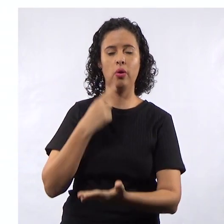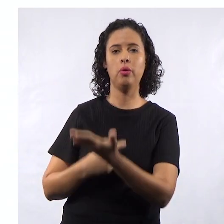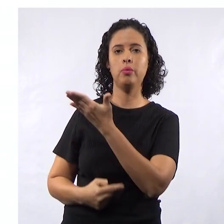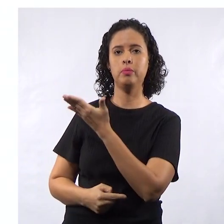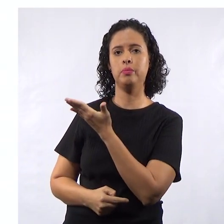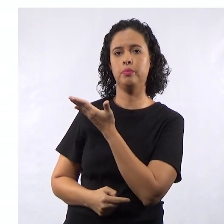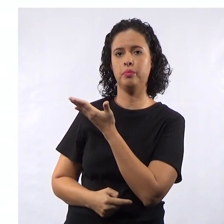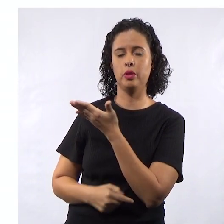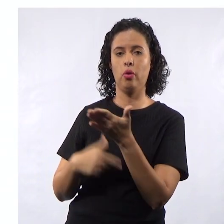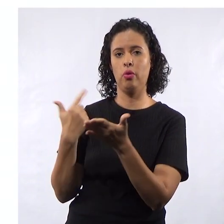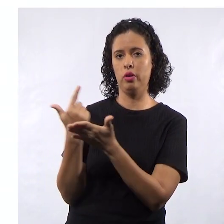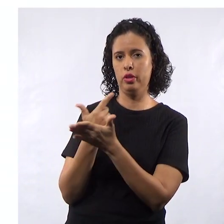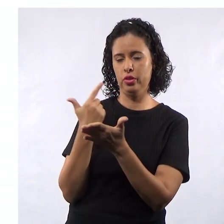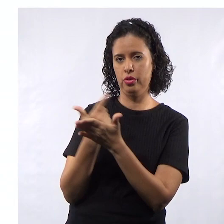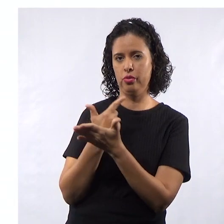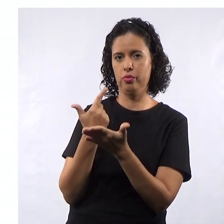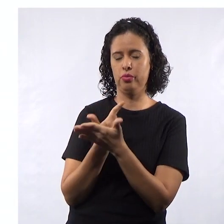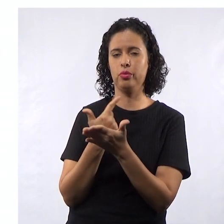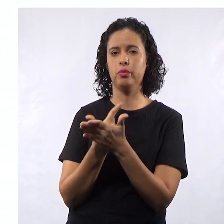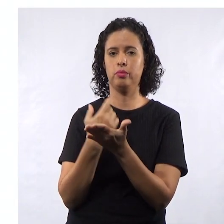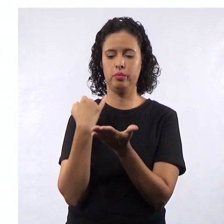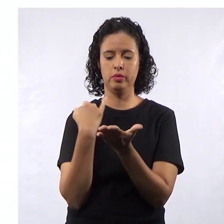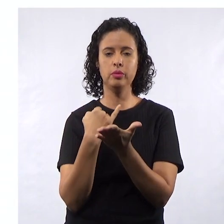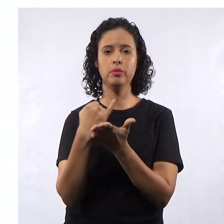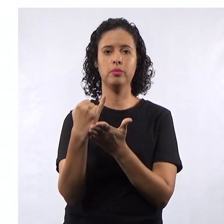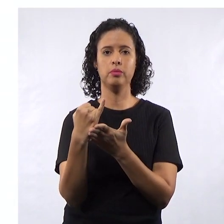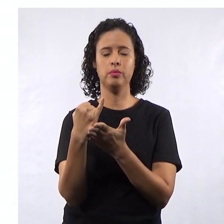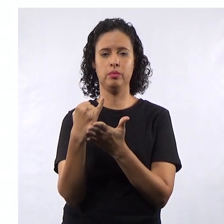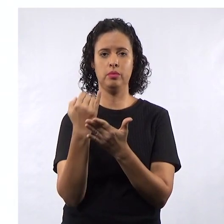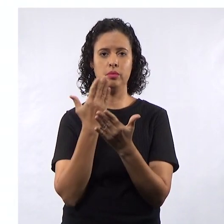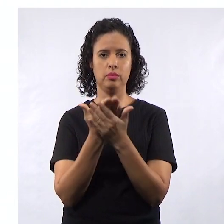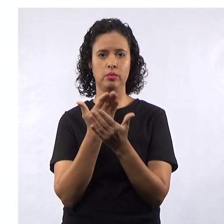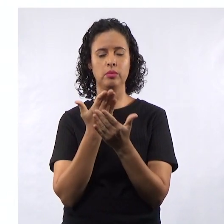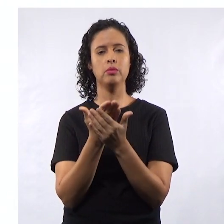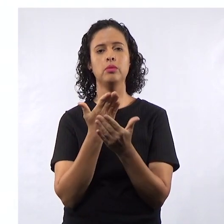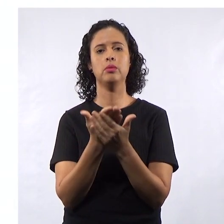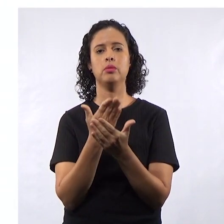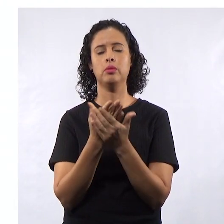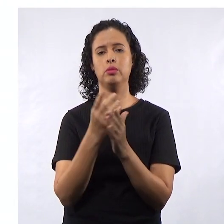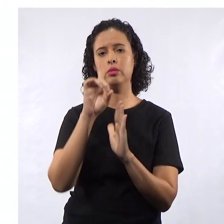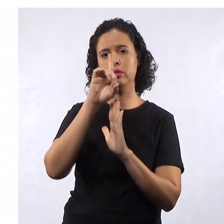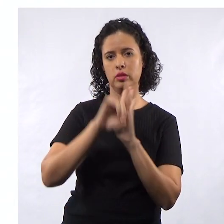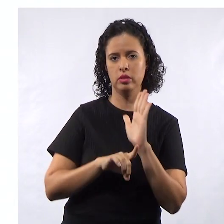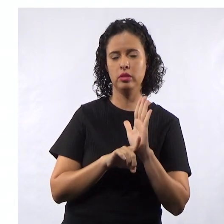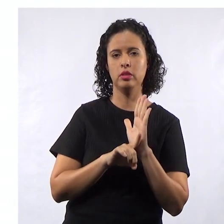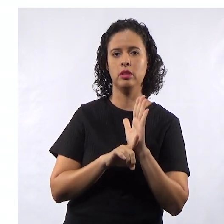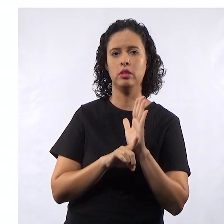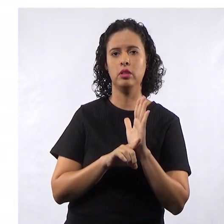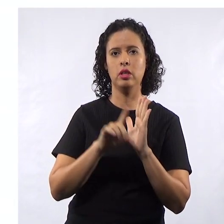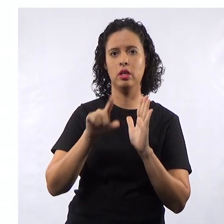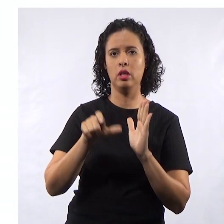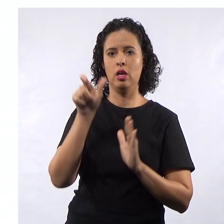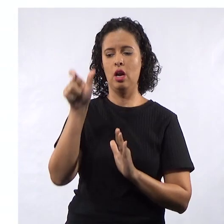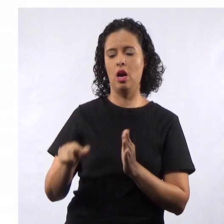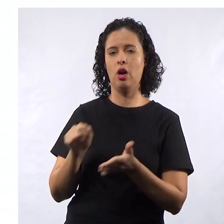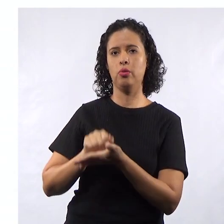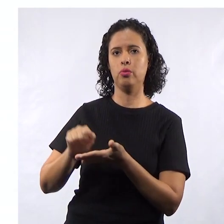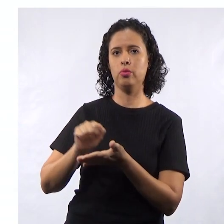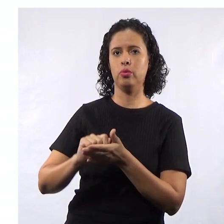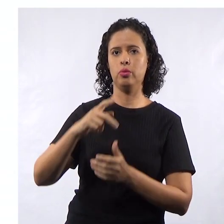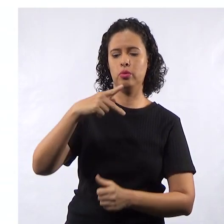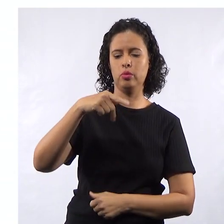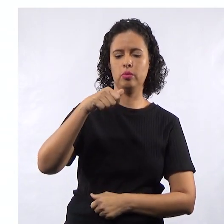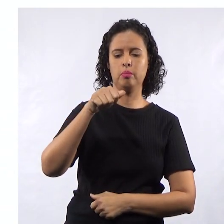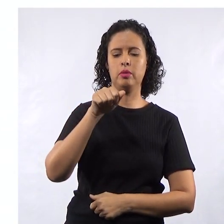livro aqui, tá? Vocês vão colocar lá Introdução ao Estudo do Direito, tá certo? Paulo Nader, que é o nosso autor, tá bom?